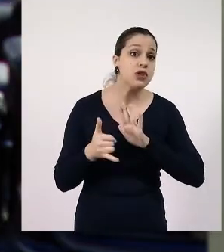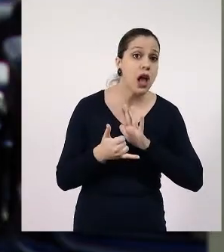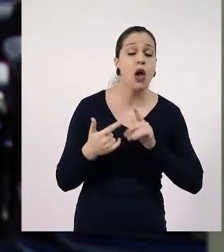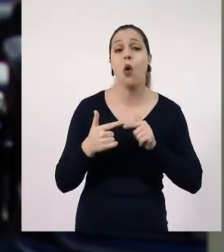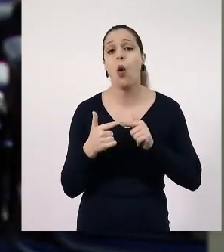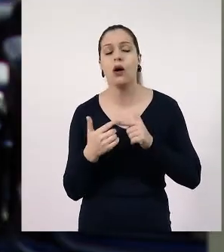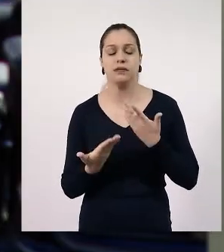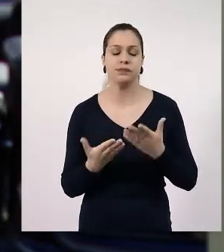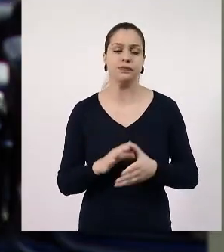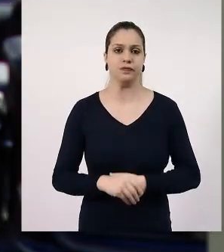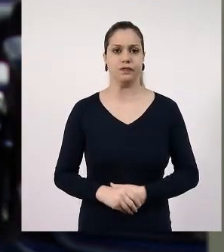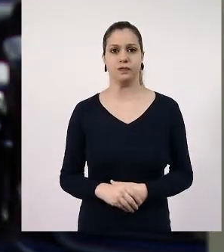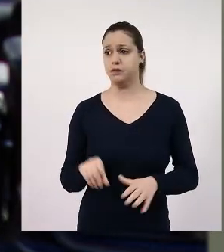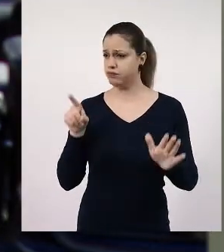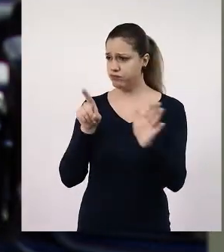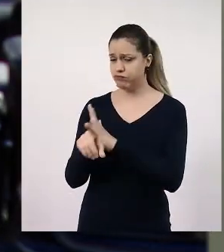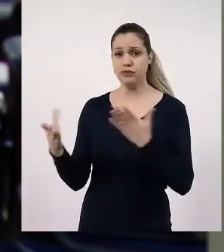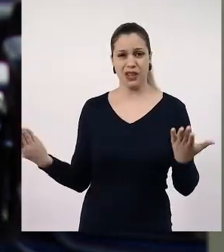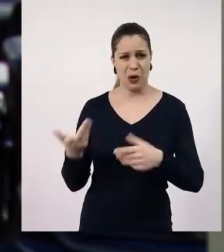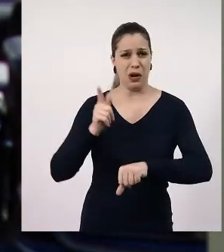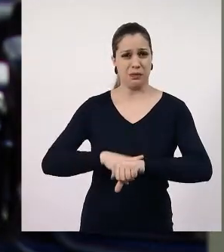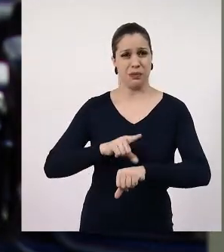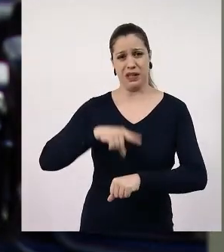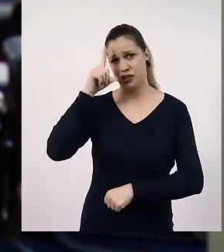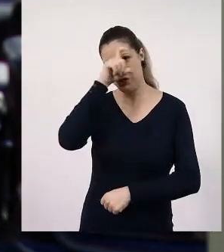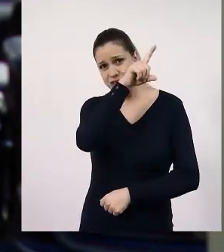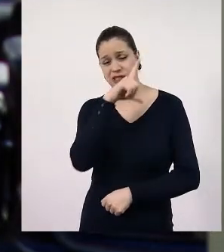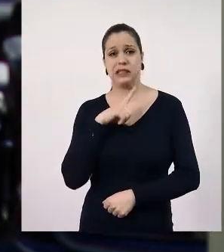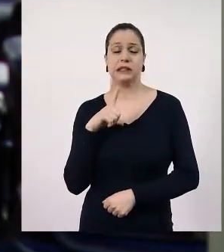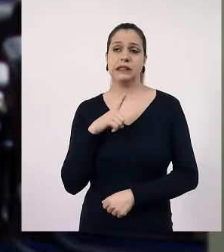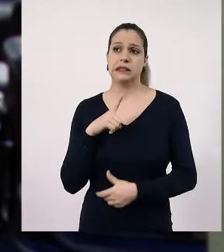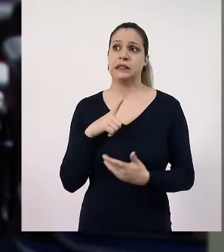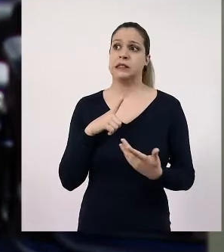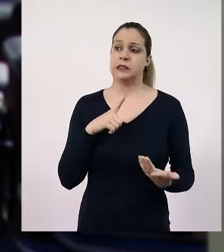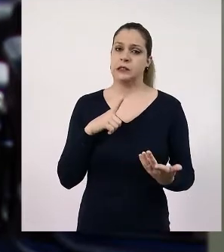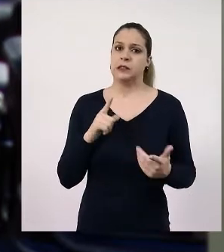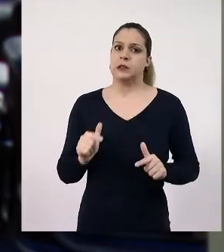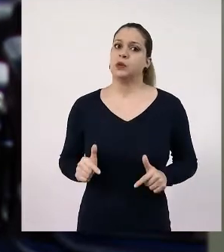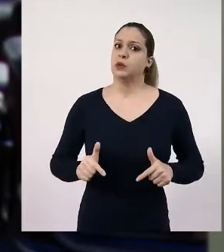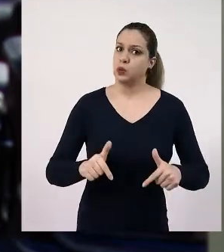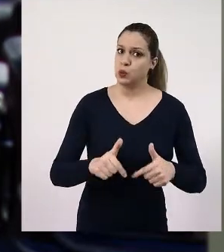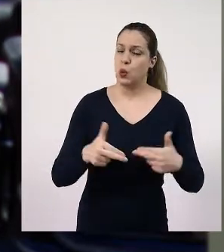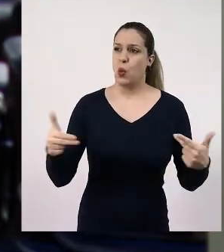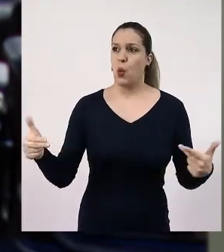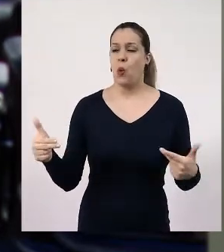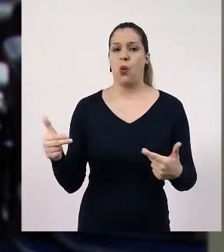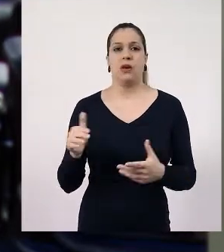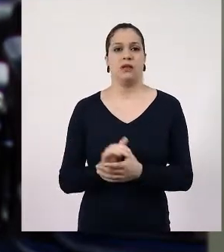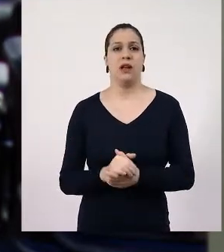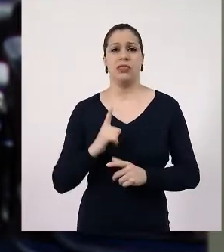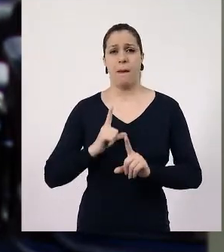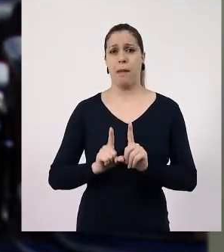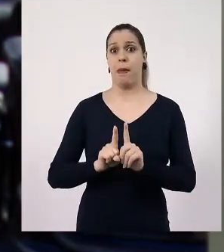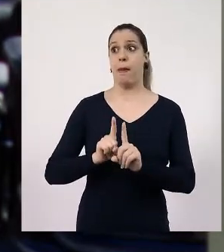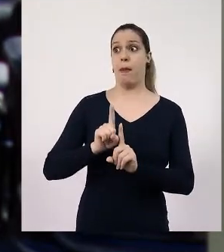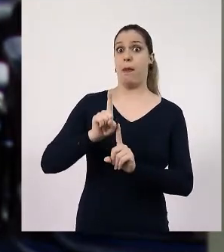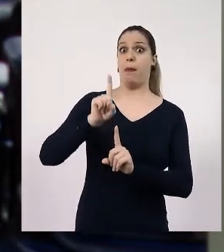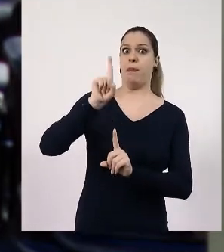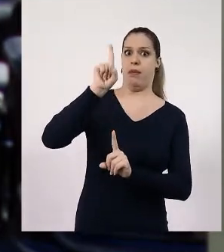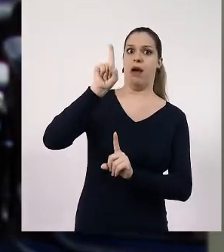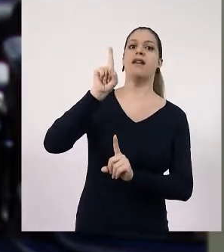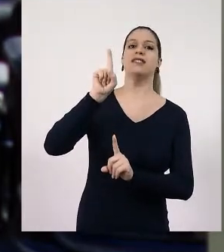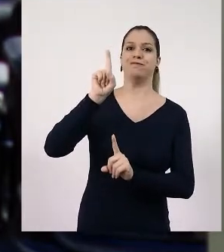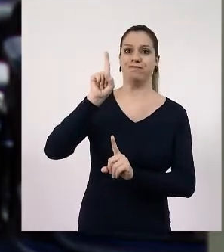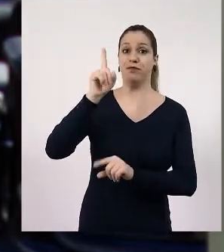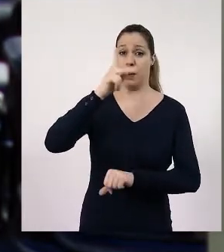Deputado, nesse momento difícil que a gente vem enfrentando, e o número de casos